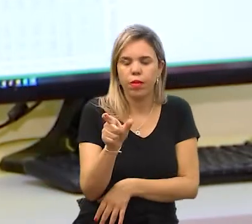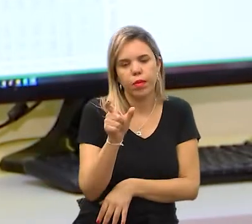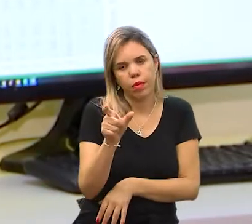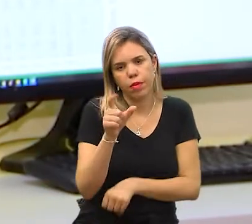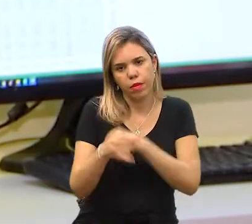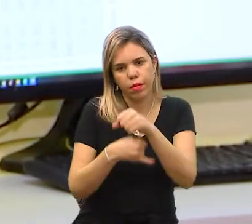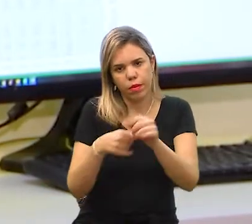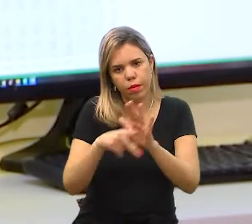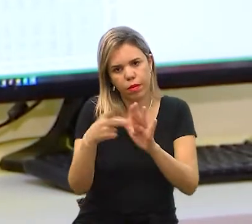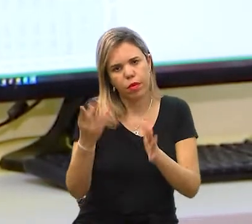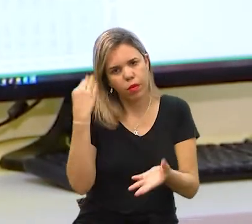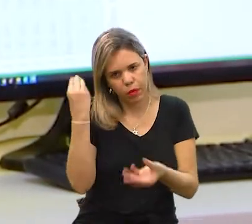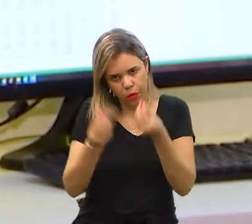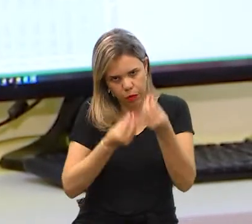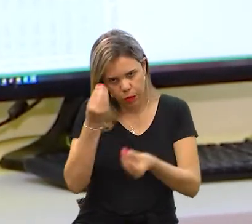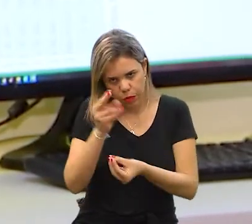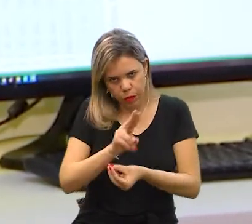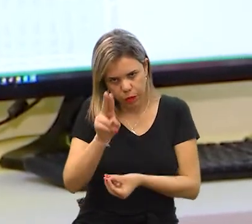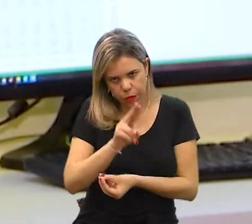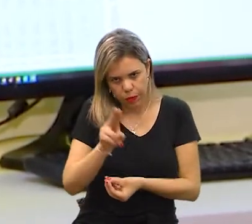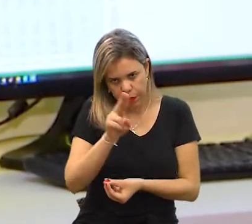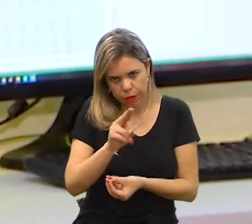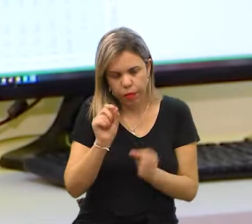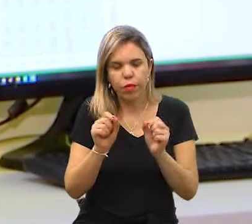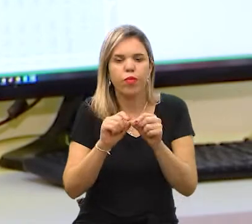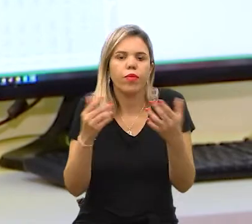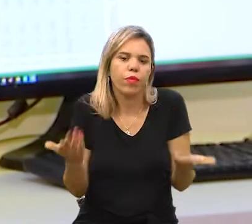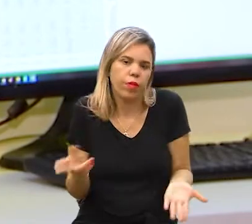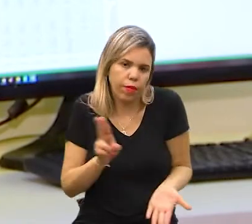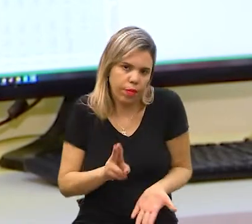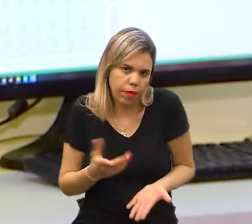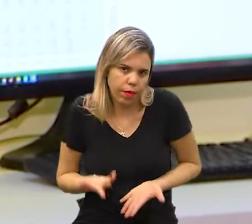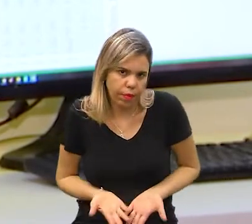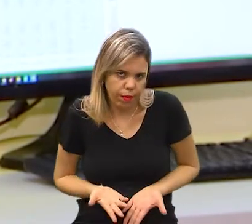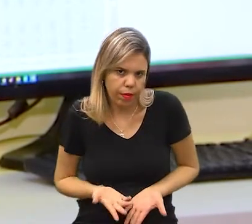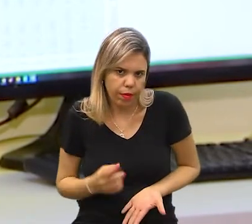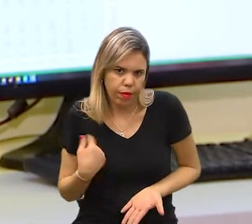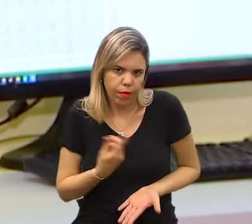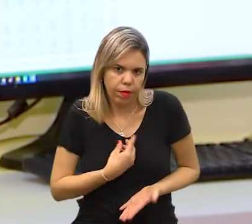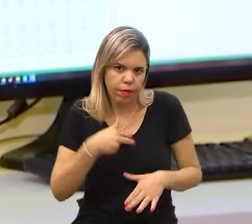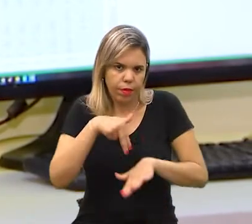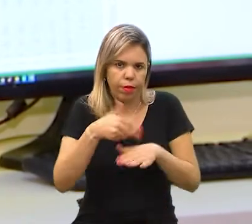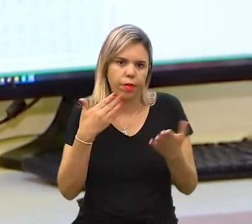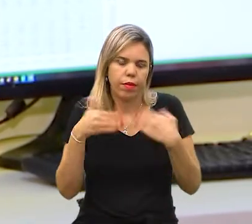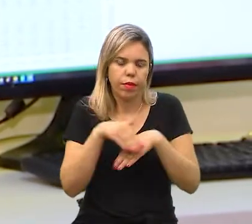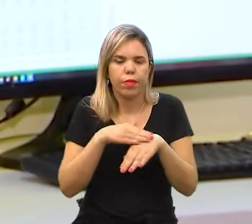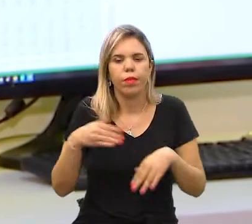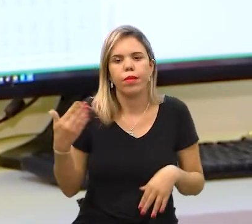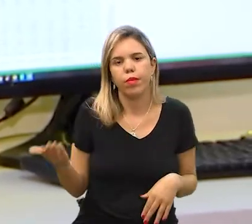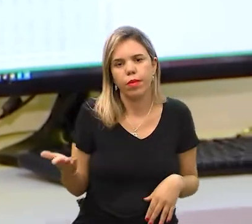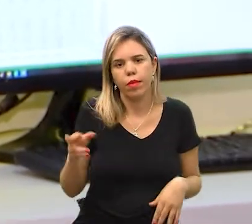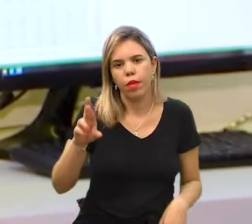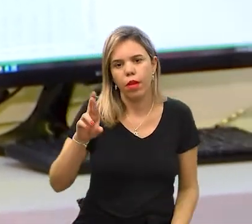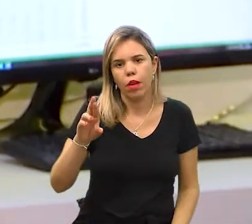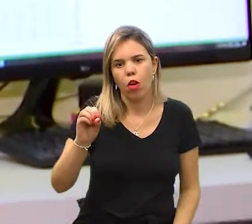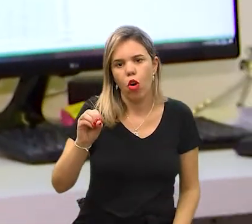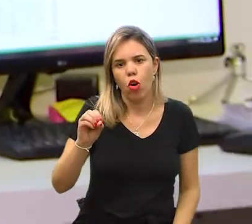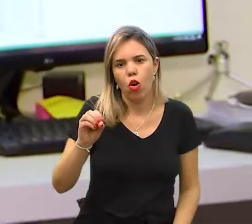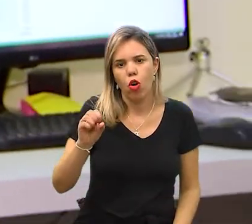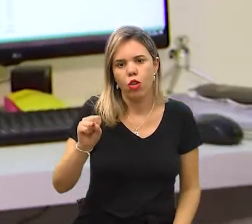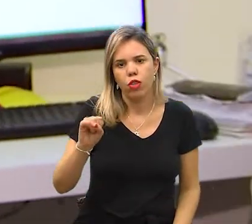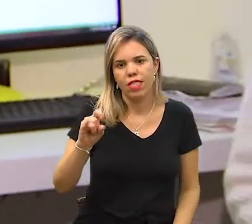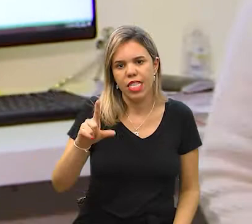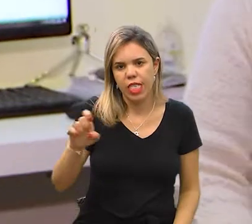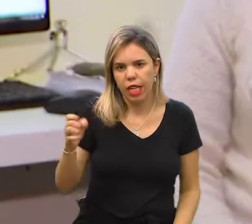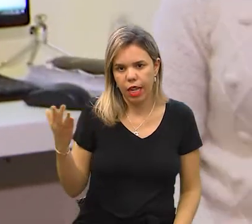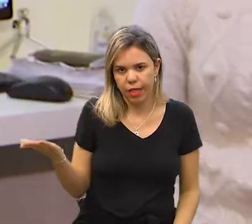virtuais. Mas você sabe como utilizá-los e para que eles servem? É para isso que a gente veio conversar com a Rosiele Pegado,